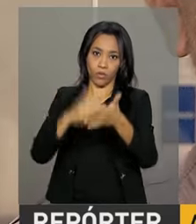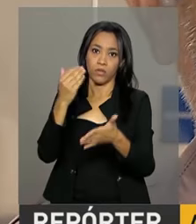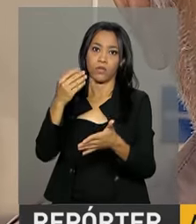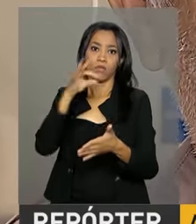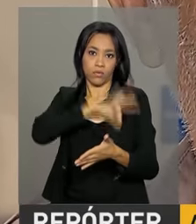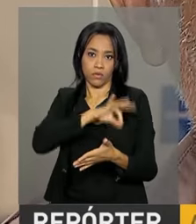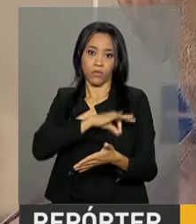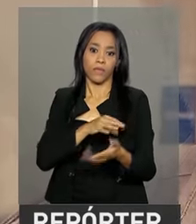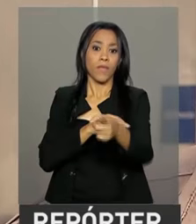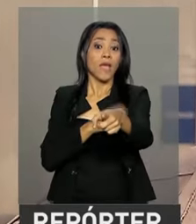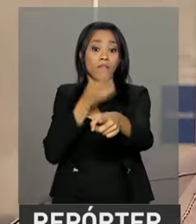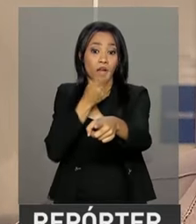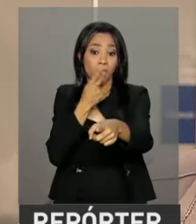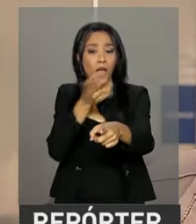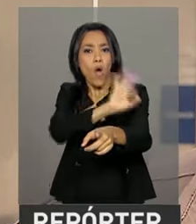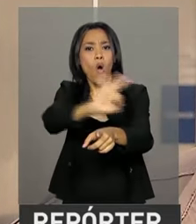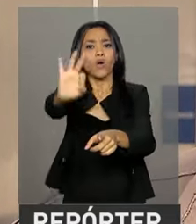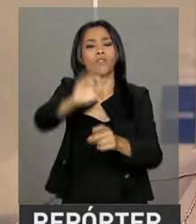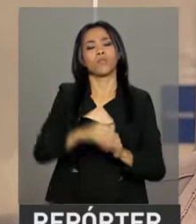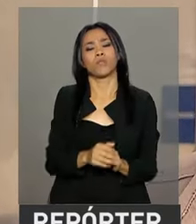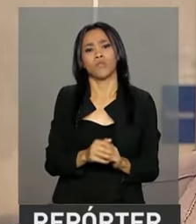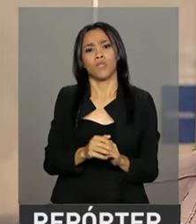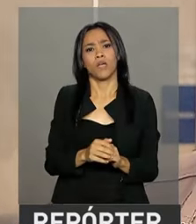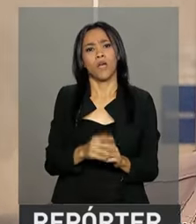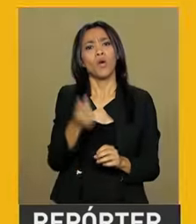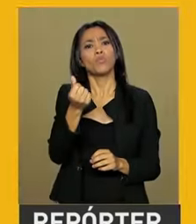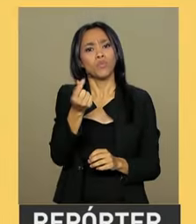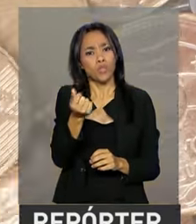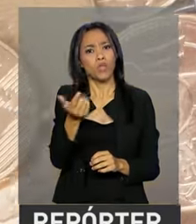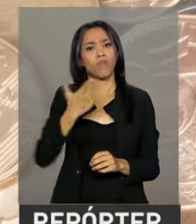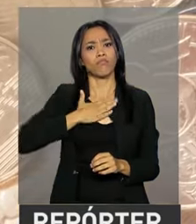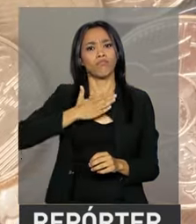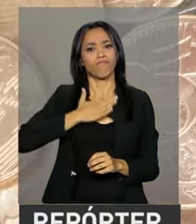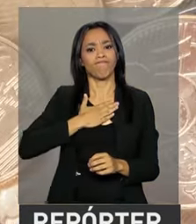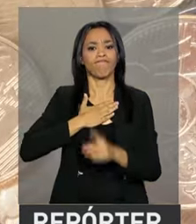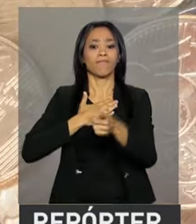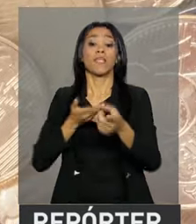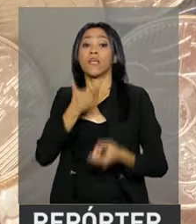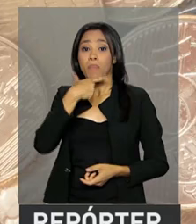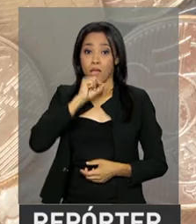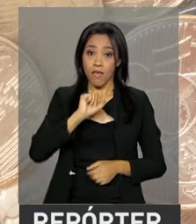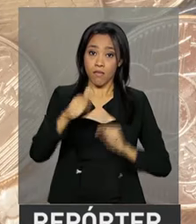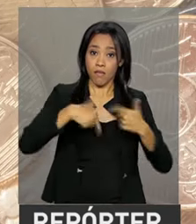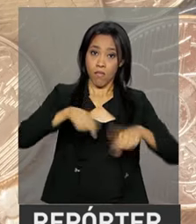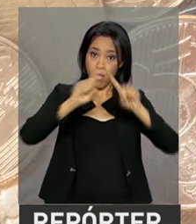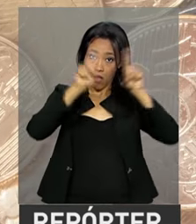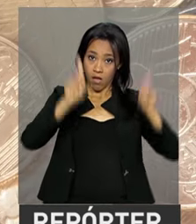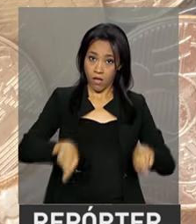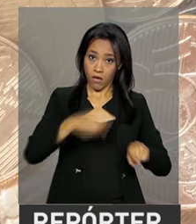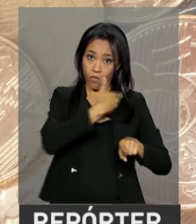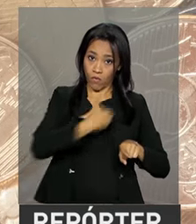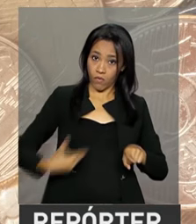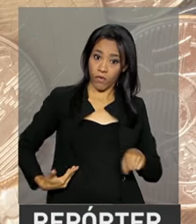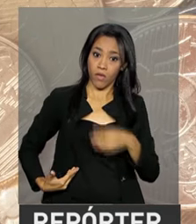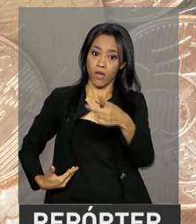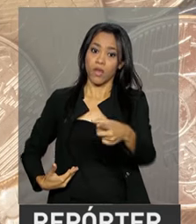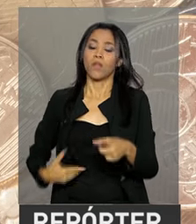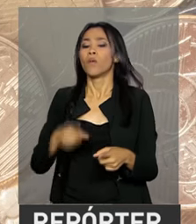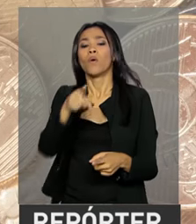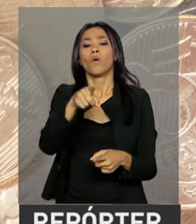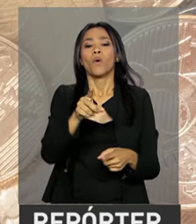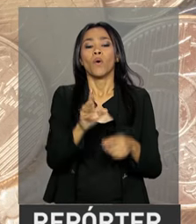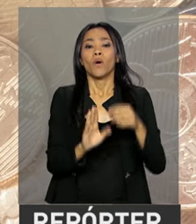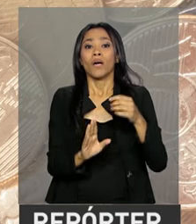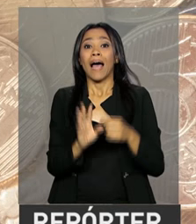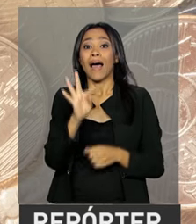uma coisa ótima é o dinheiro vai entrar no meu vôo para servidores públicos o teto para a taxa de juros nas